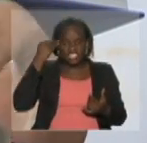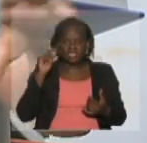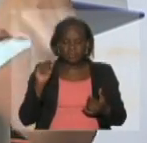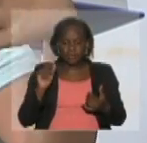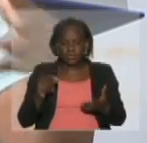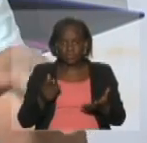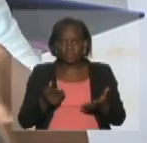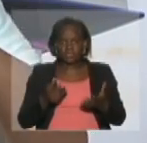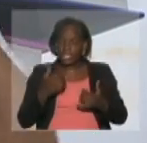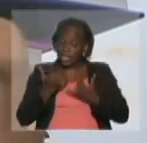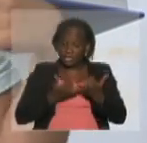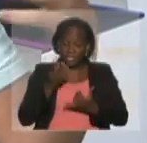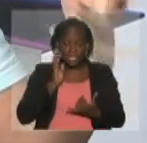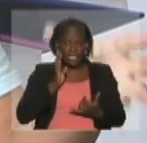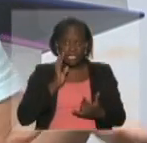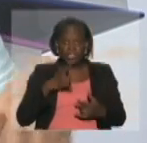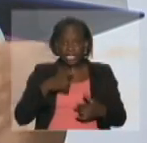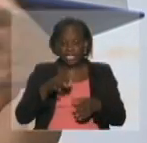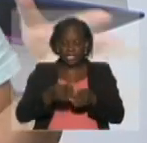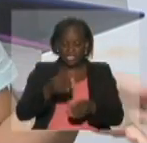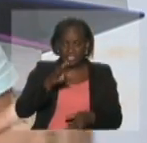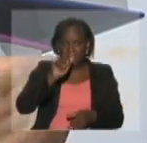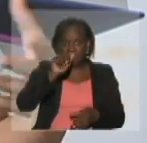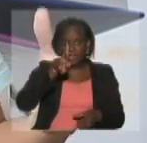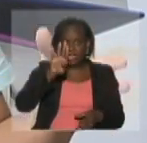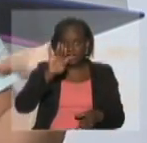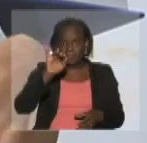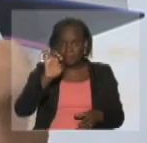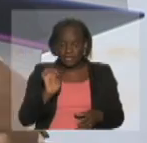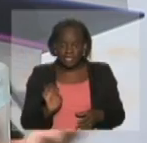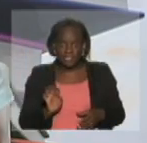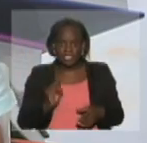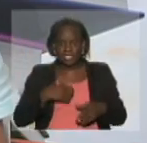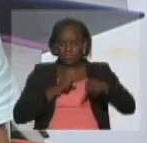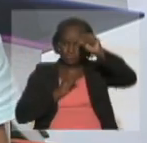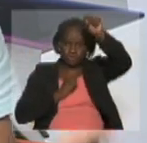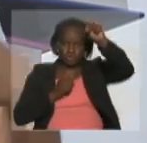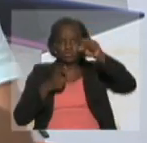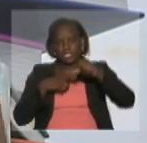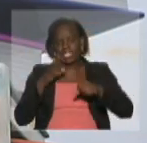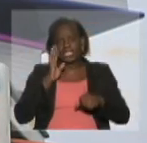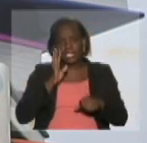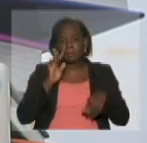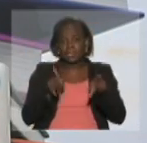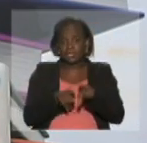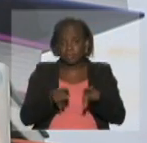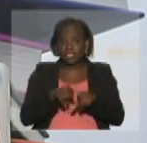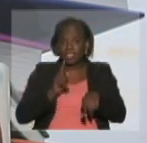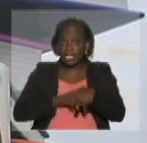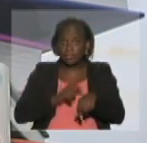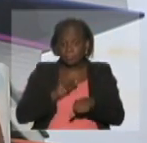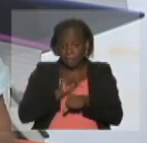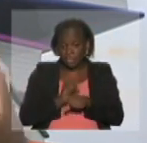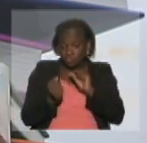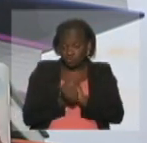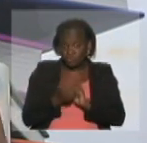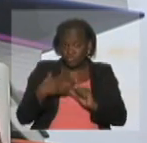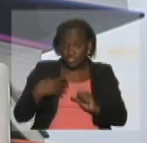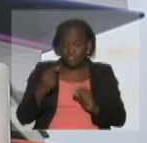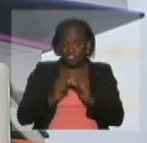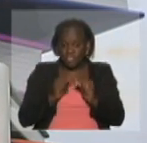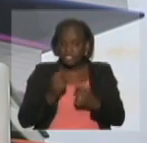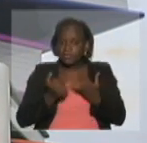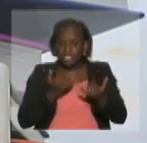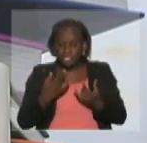é legal ter os brinquedos, a Barbie, sei lá, os super-heróis, é legal. Mas é também legal você parar um tempinho com seu filho. Vamos